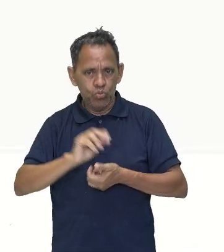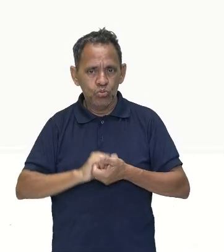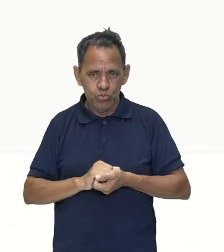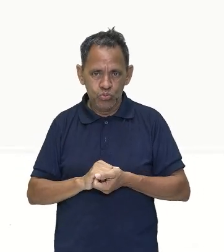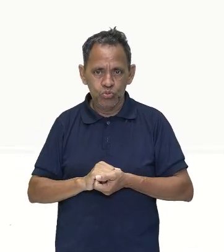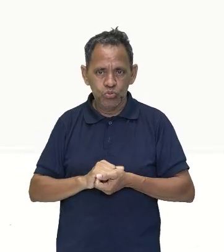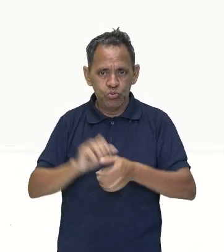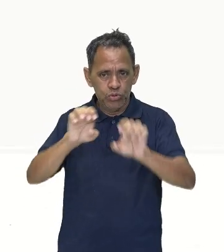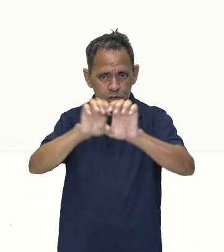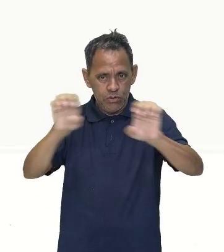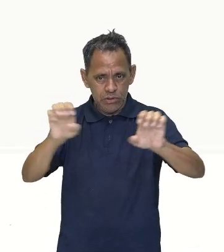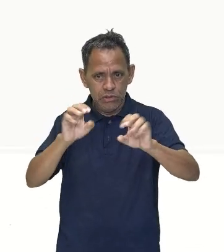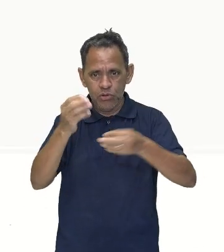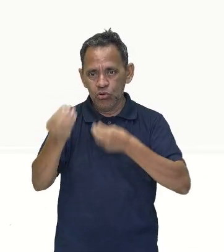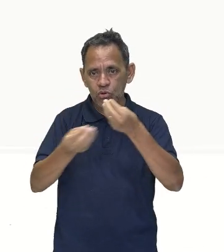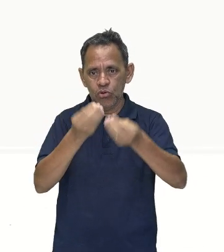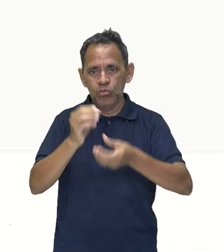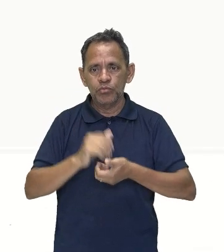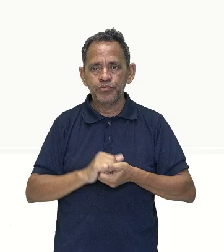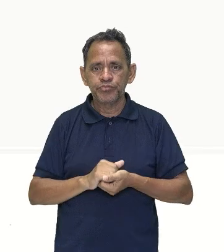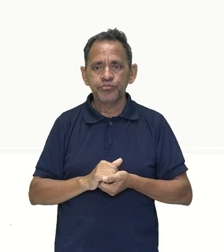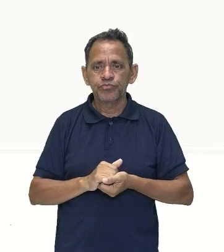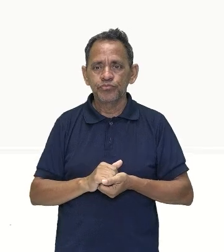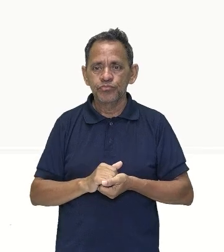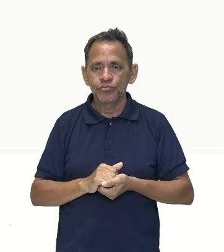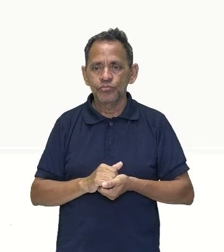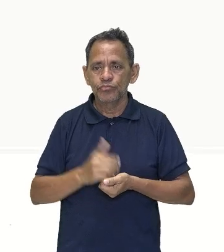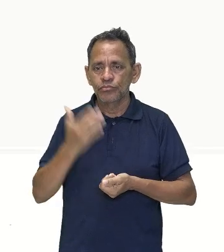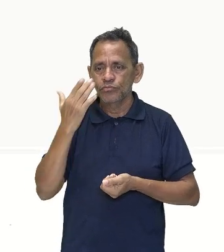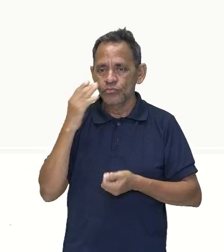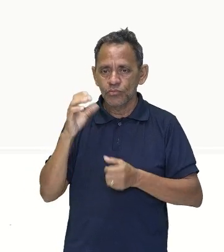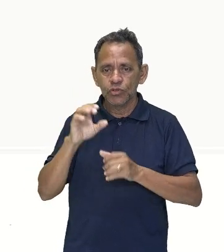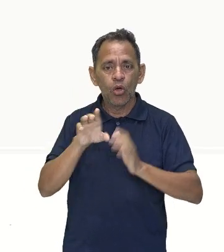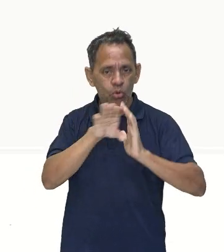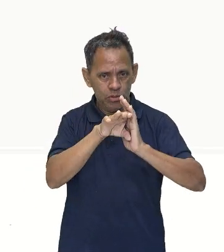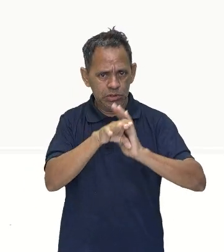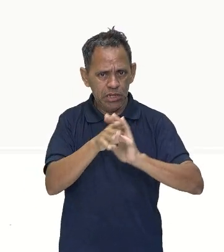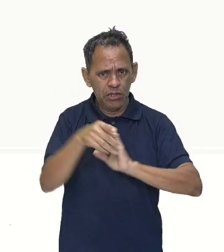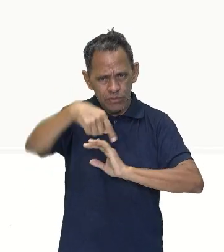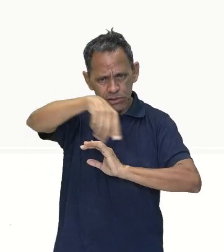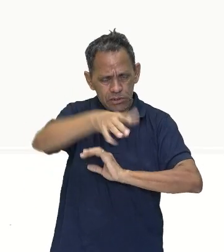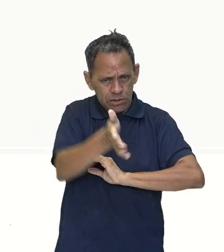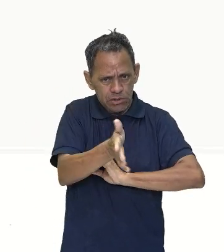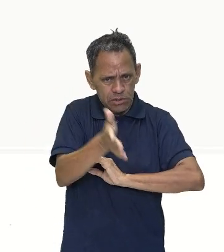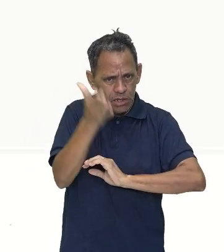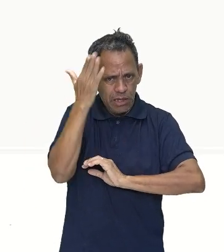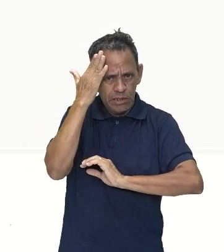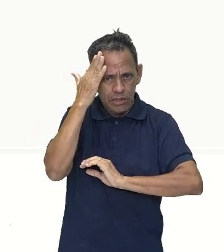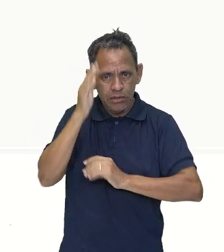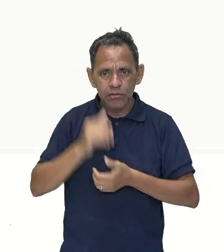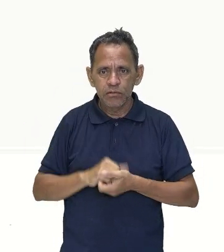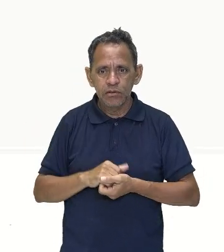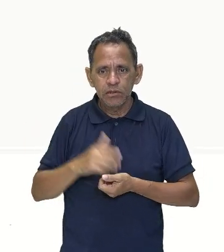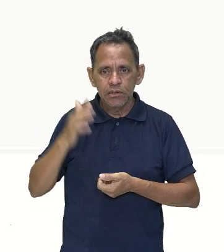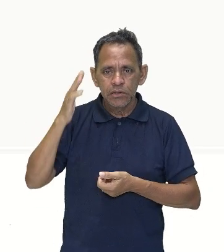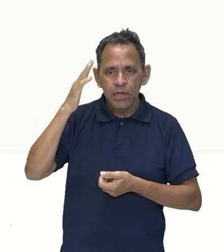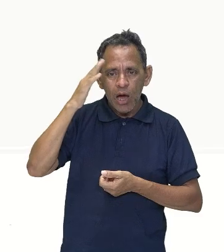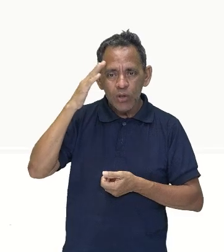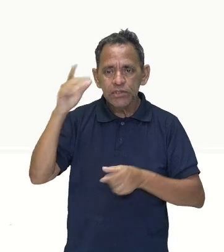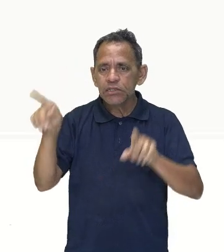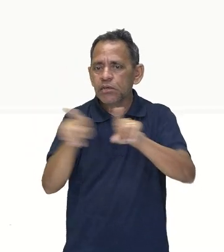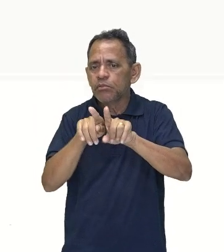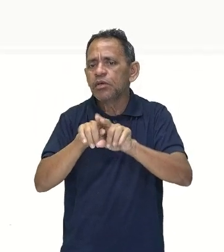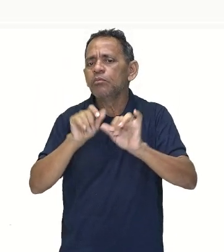porque o conceito em si você já entendeu, tá bom? O que pode acontecer também, gente,